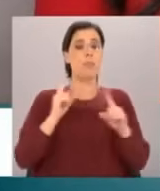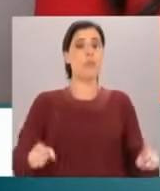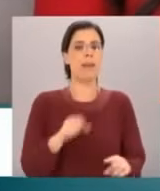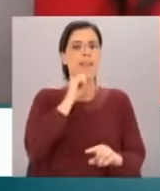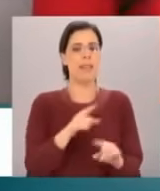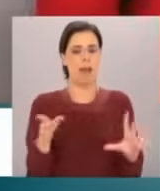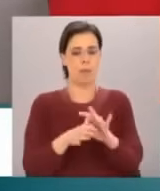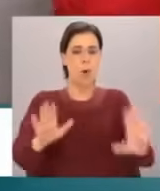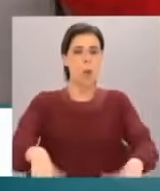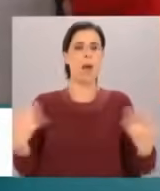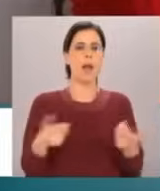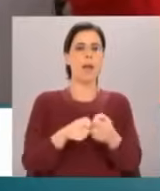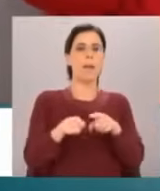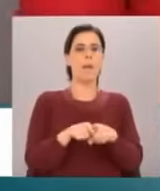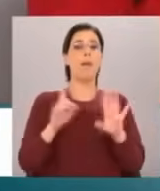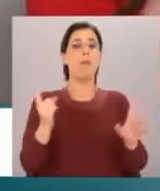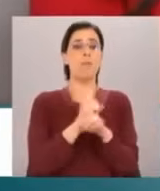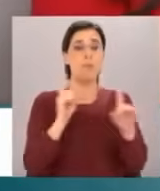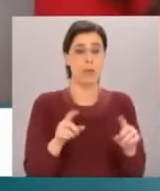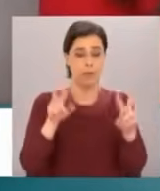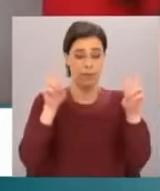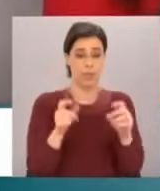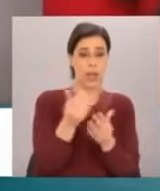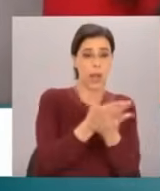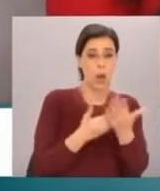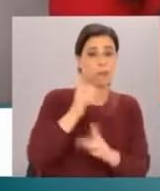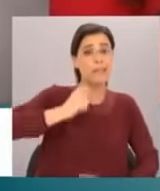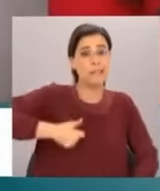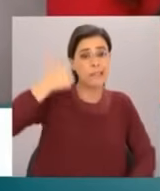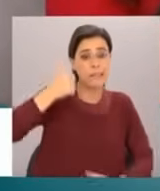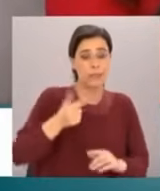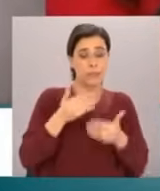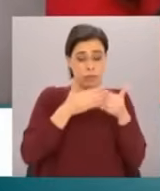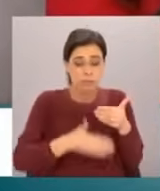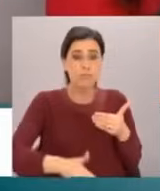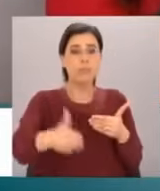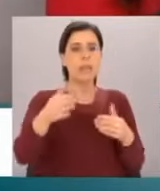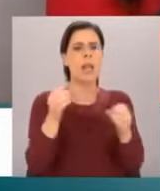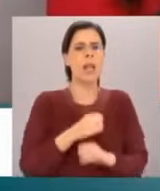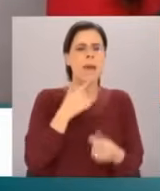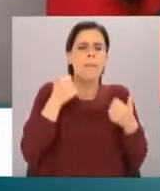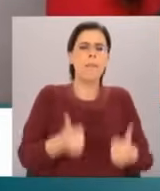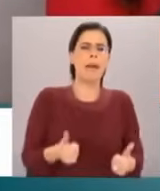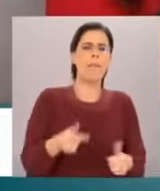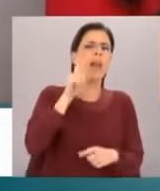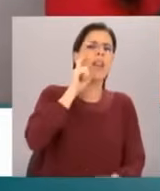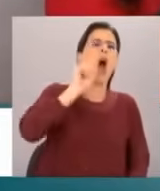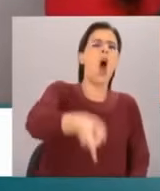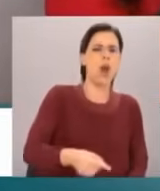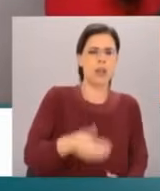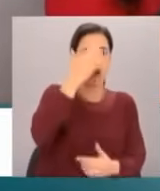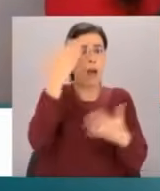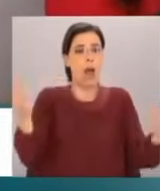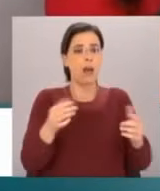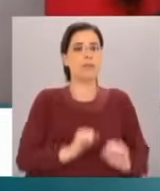porque é culpa não consegue fazer coligações com qualquer partido porque a matéria econômica por exemplo eu acho que é fundamental para um círculo vamos viver ninguém percebe muito o que é que o pão defende o que é